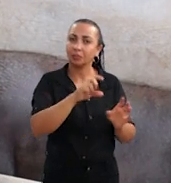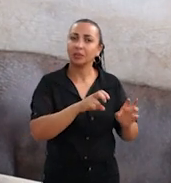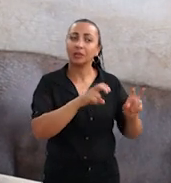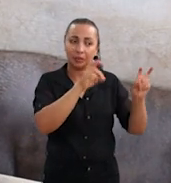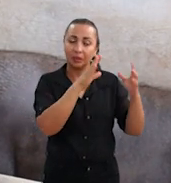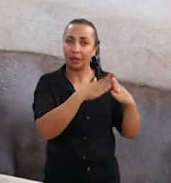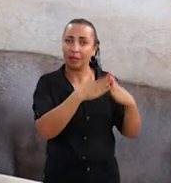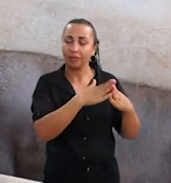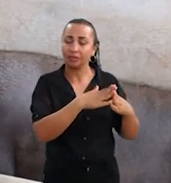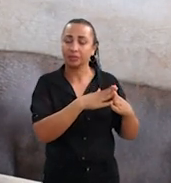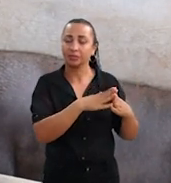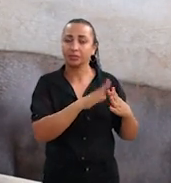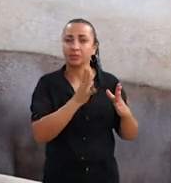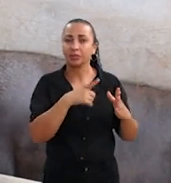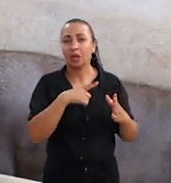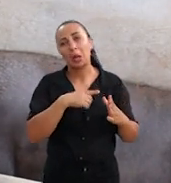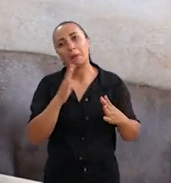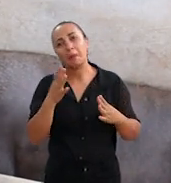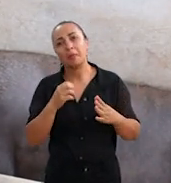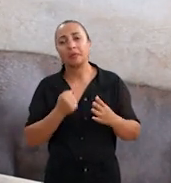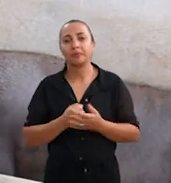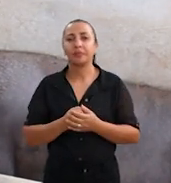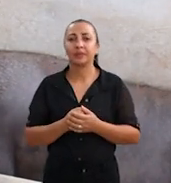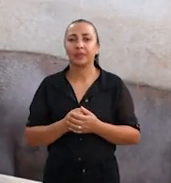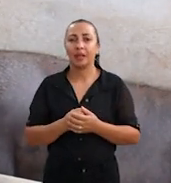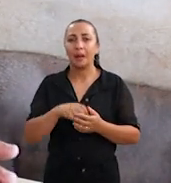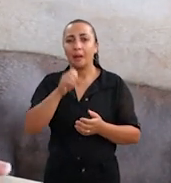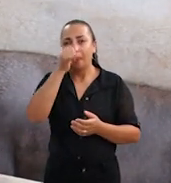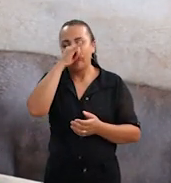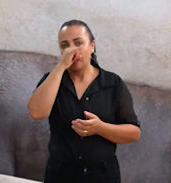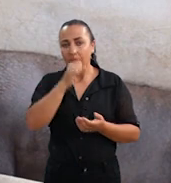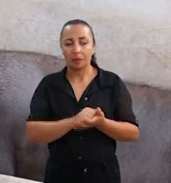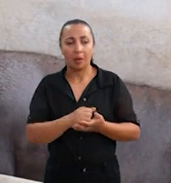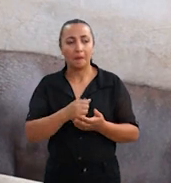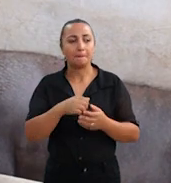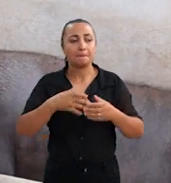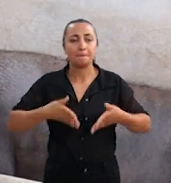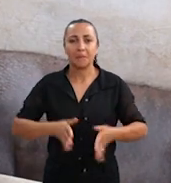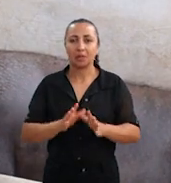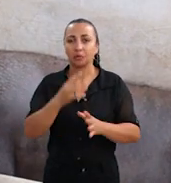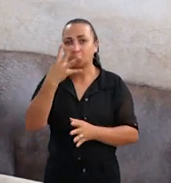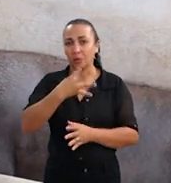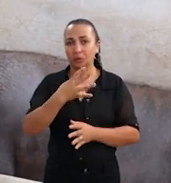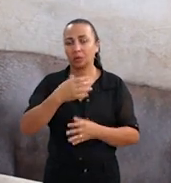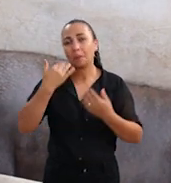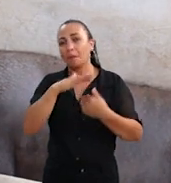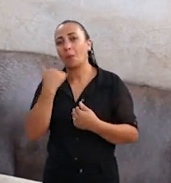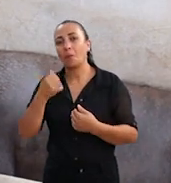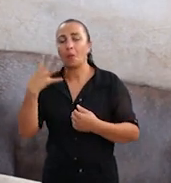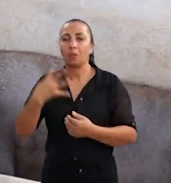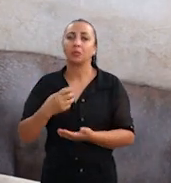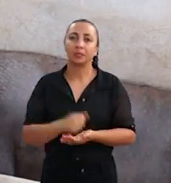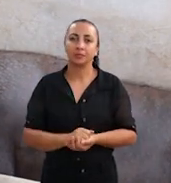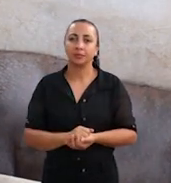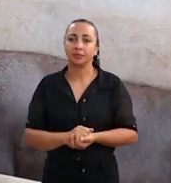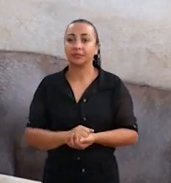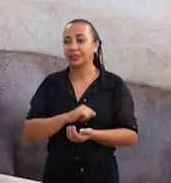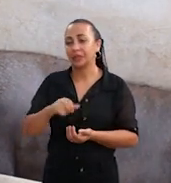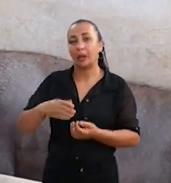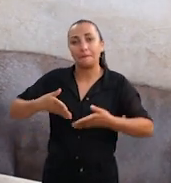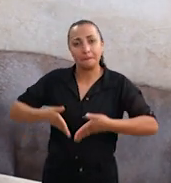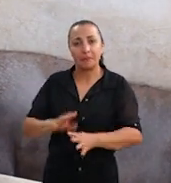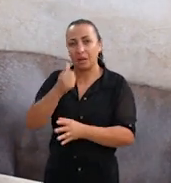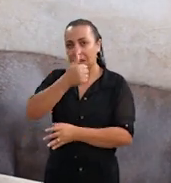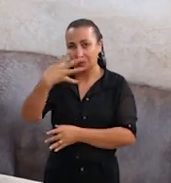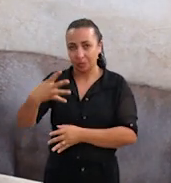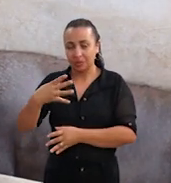E assim, o que eu prezo hoje não é que a minha porca pare 4 leitões e morra 4. Eu quero que ela pare os 14 e no máximo morra 1. Então ela